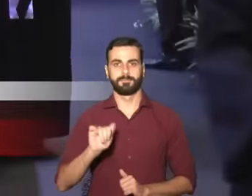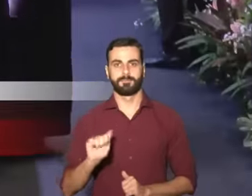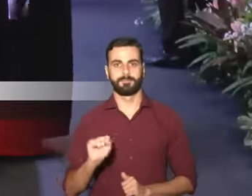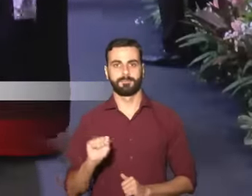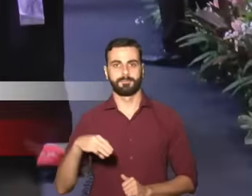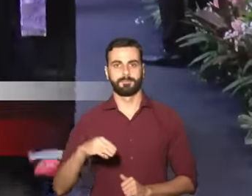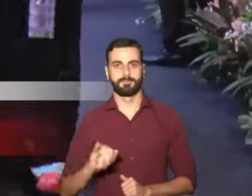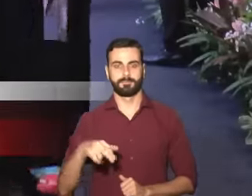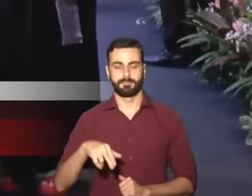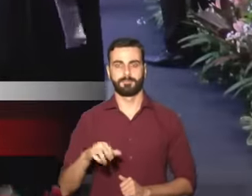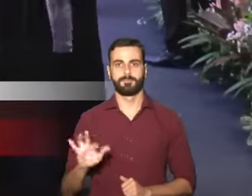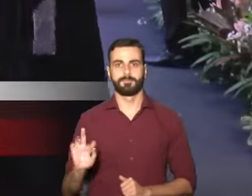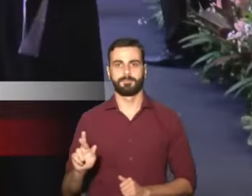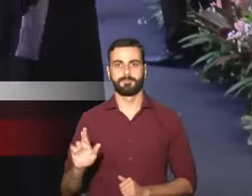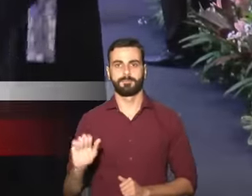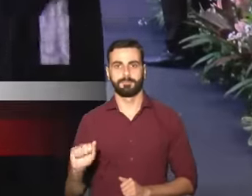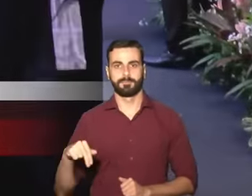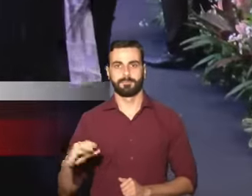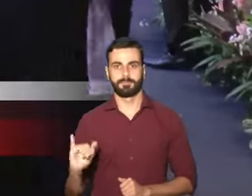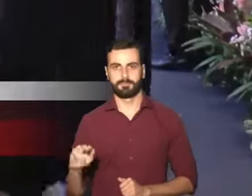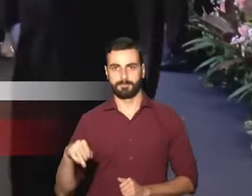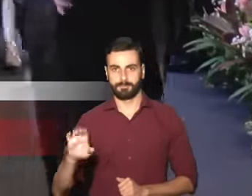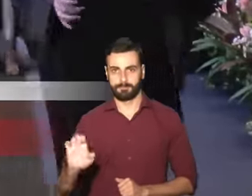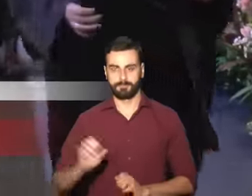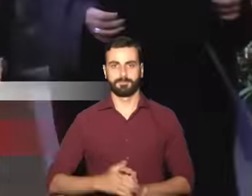Yasmin Francine Brandão.